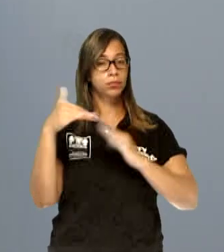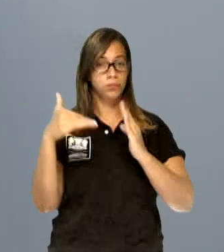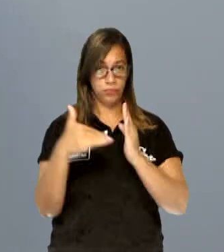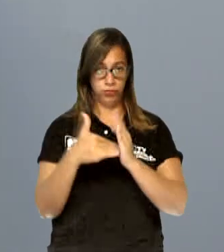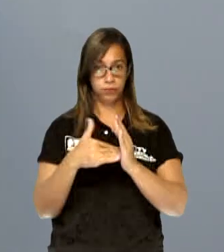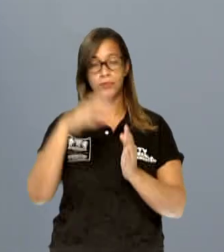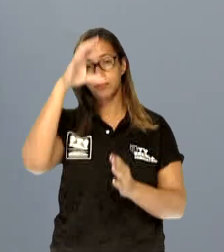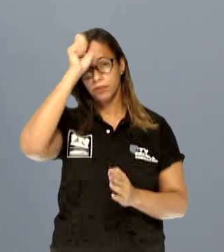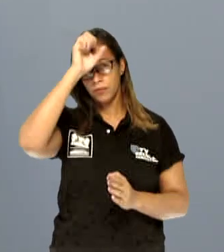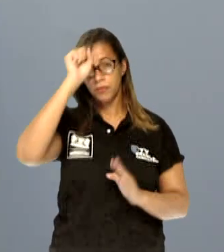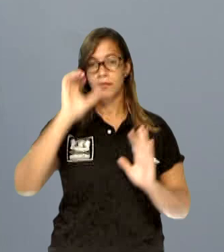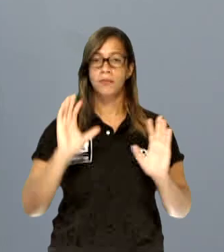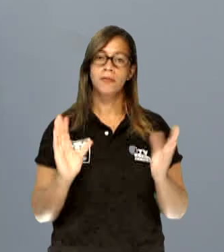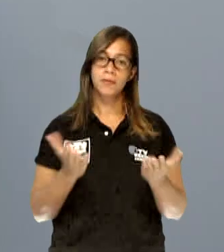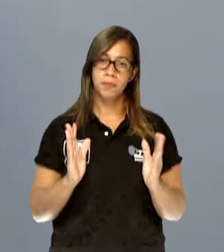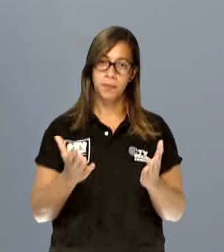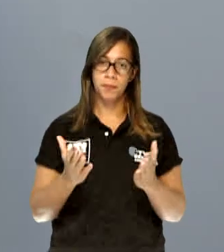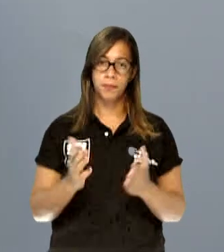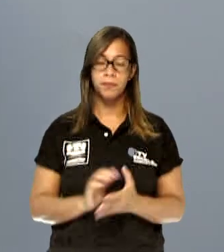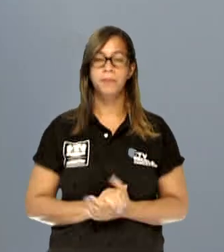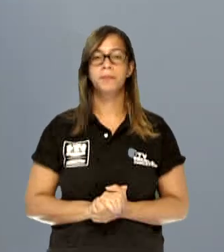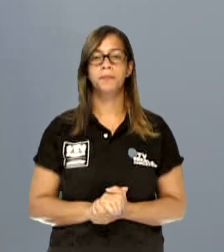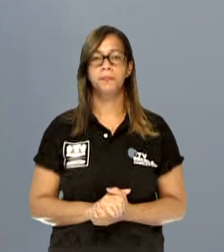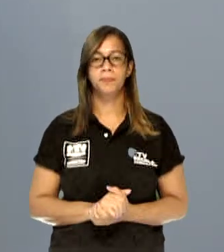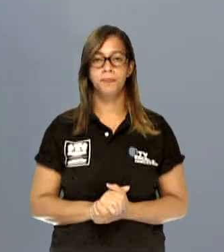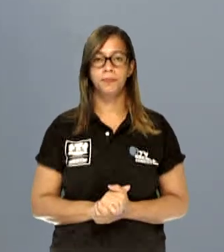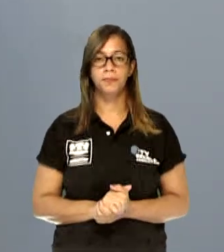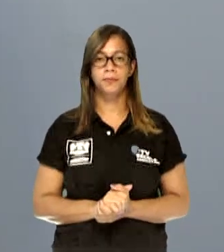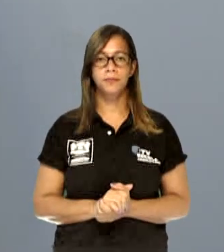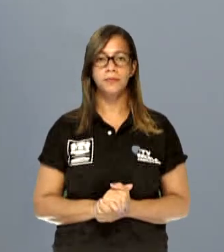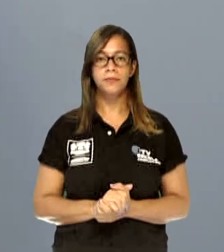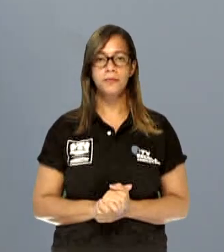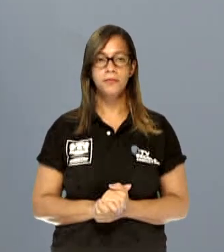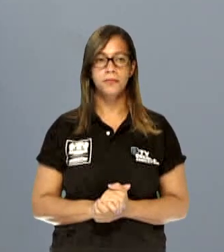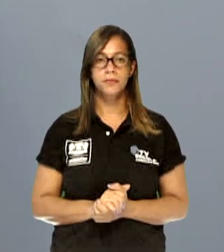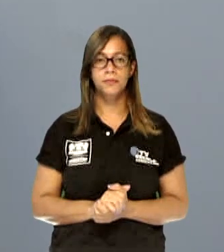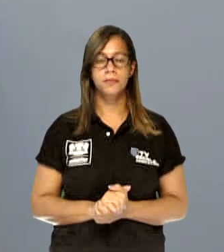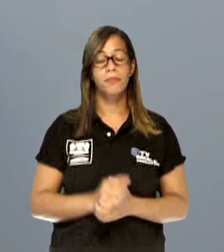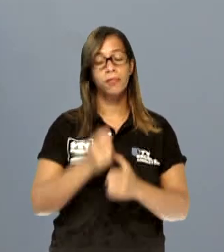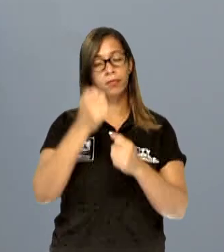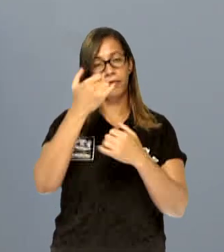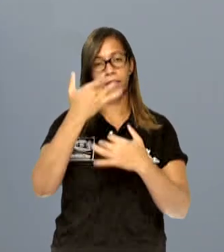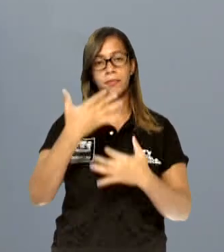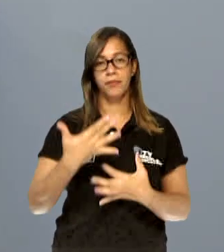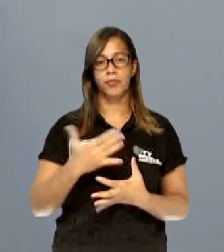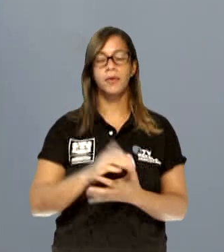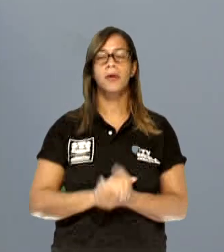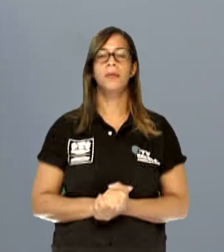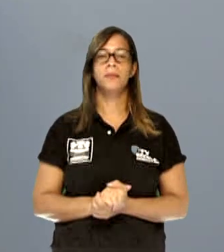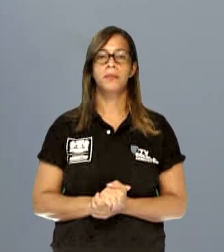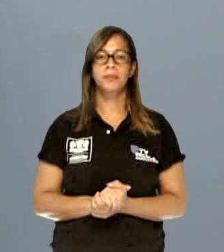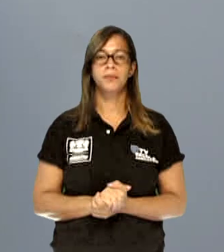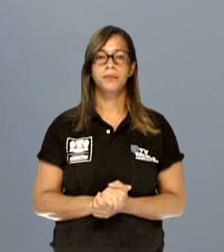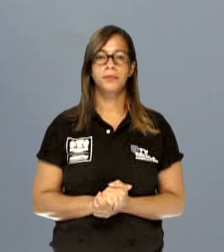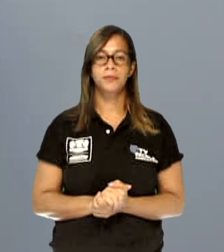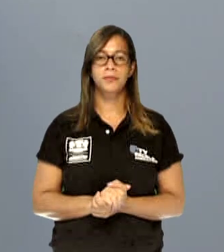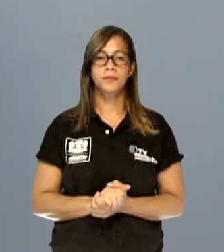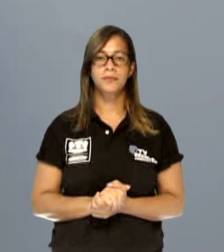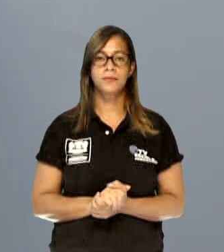na aula de hoje. Vamos lá. Vamos falar um pouco sobre os nossos